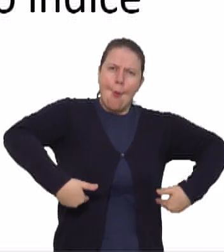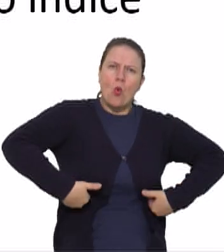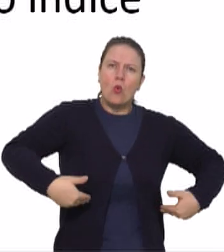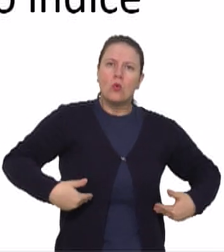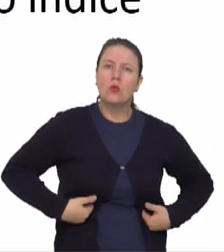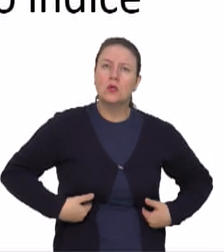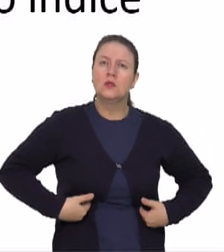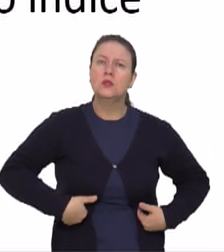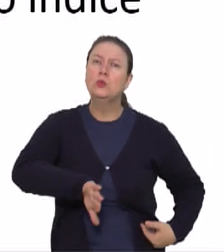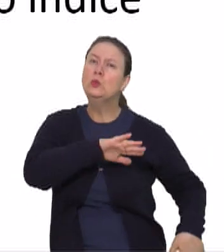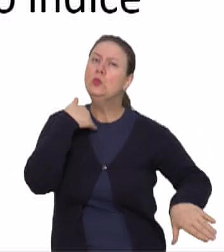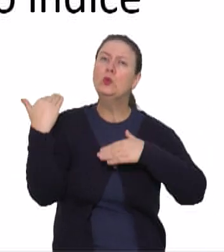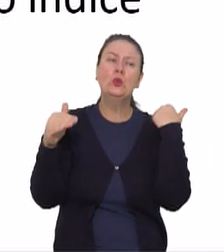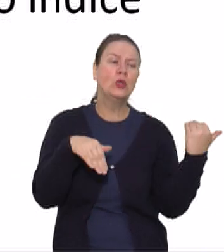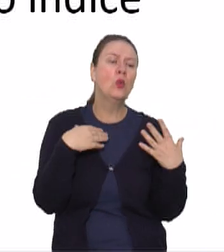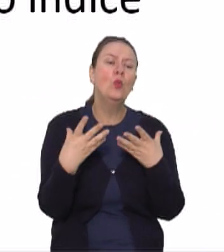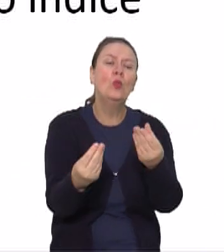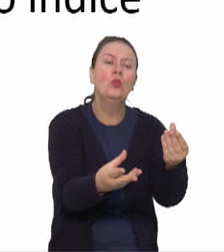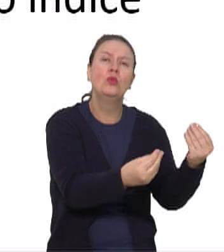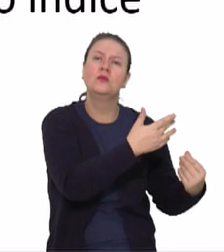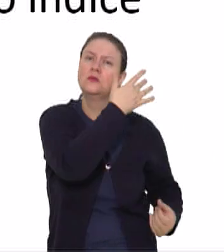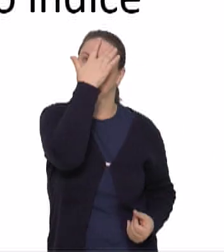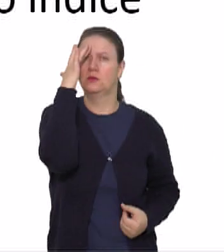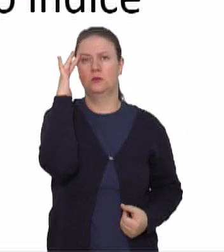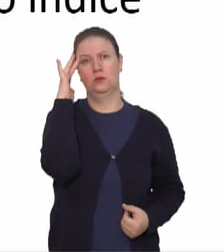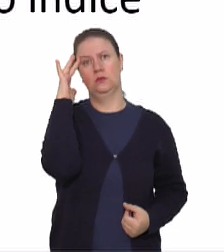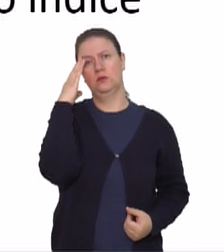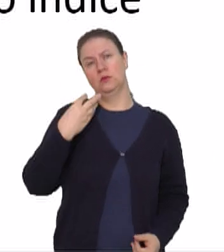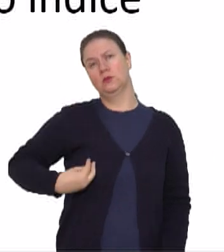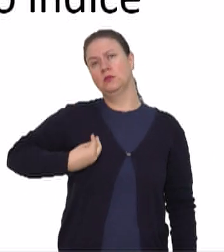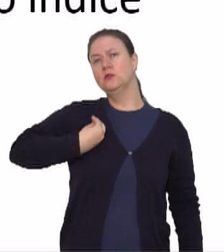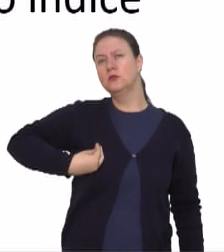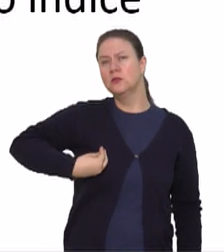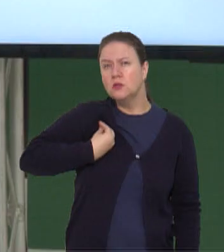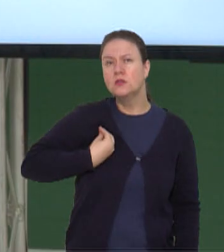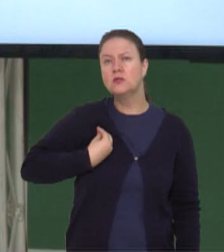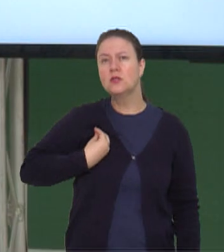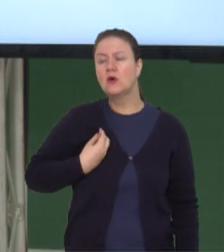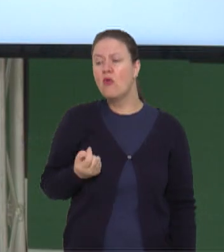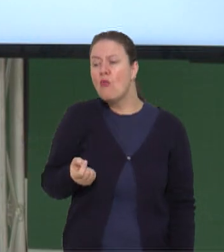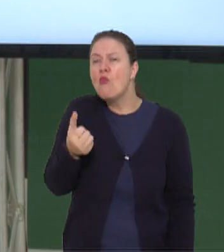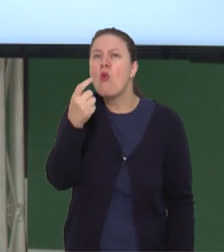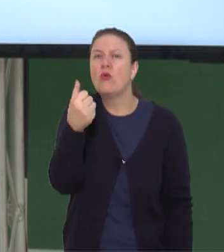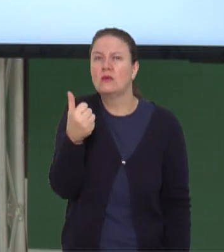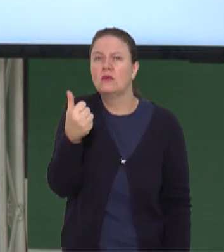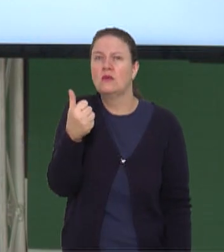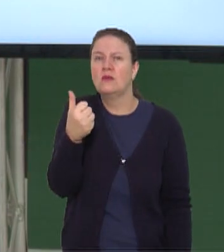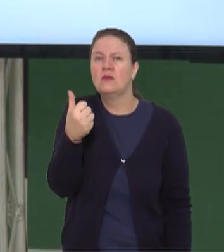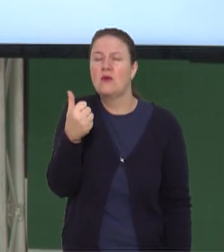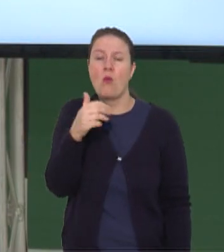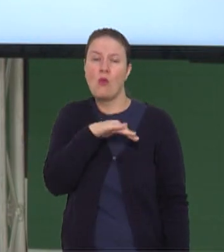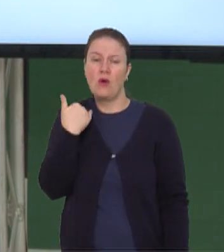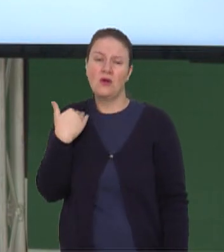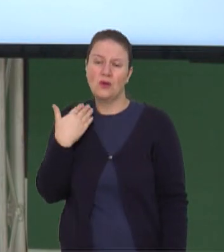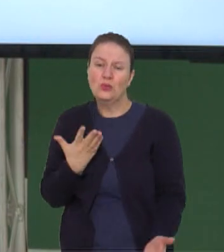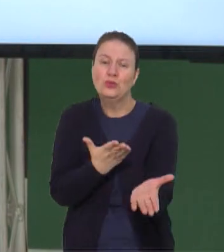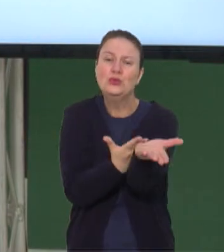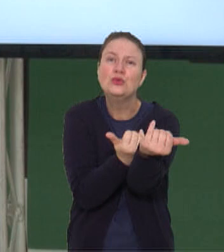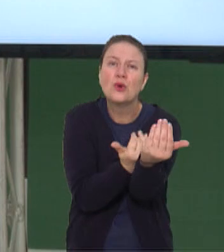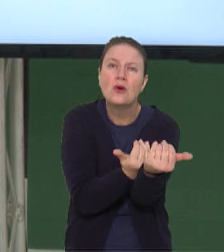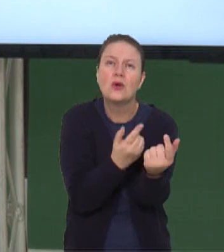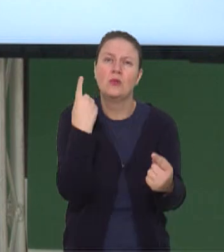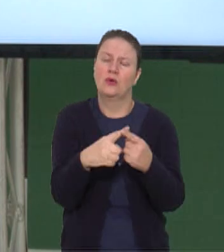de mortalidade entre eles. Então eles viviam pouco, morriam cedo porque o trabalho era exaustivo